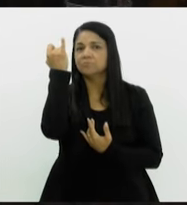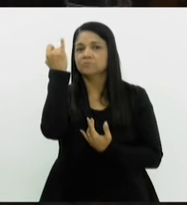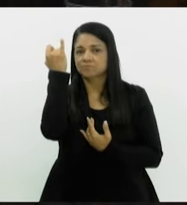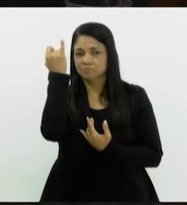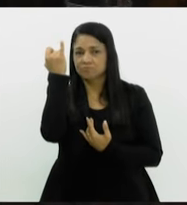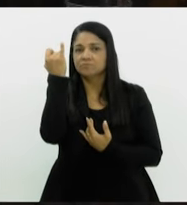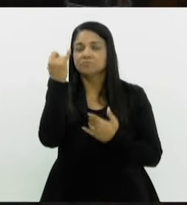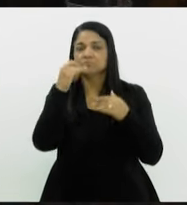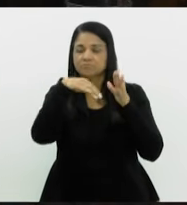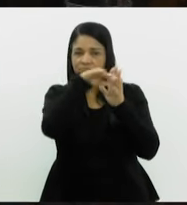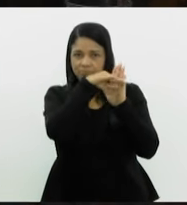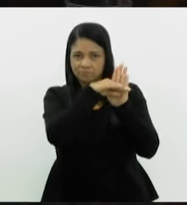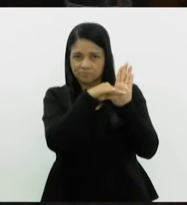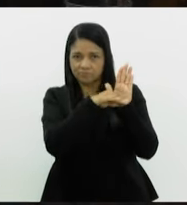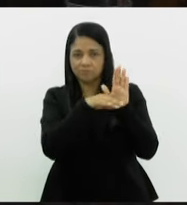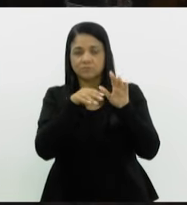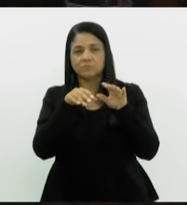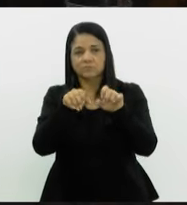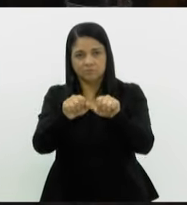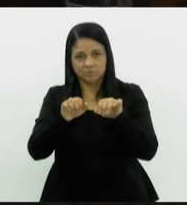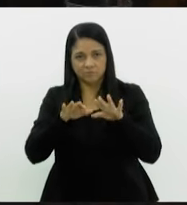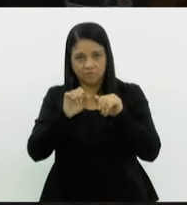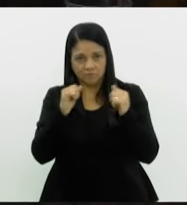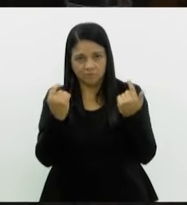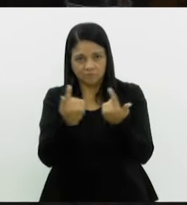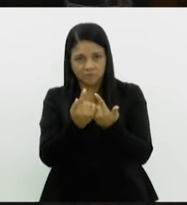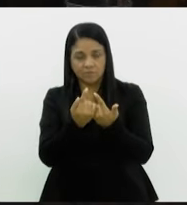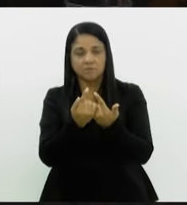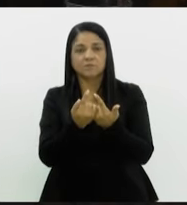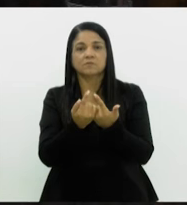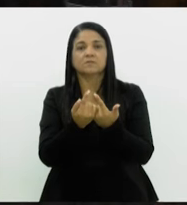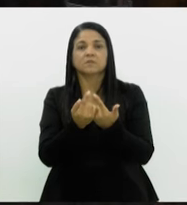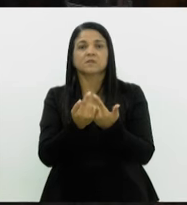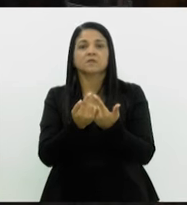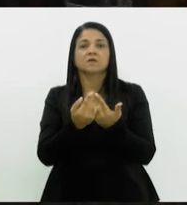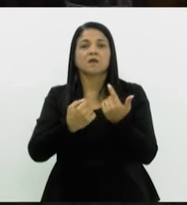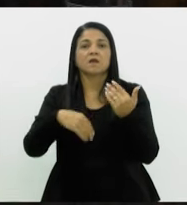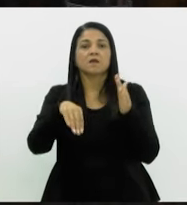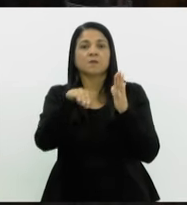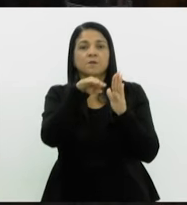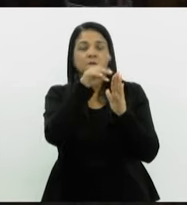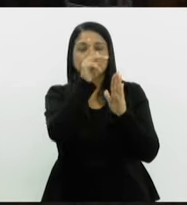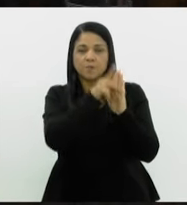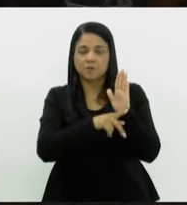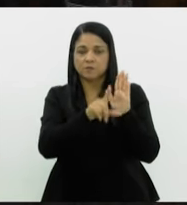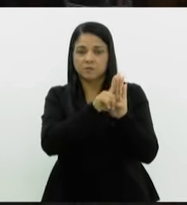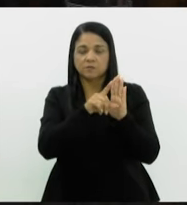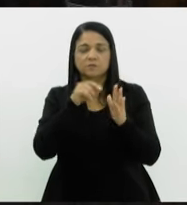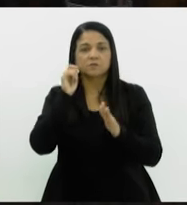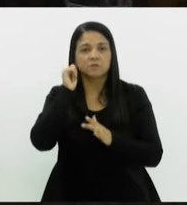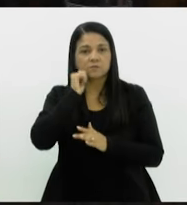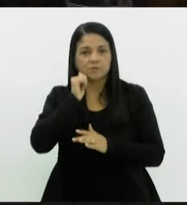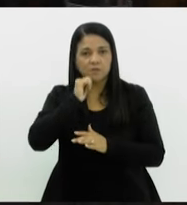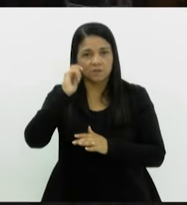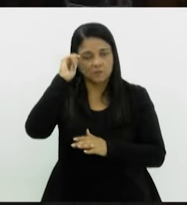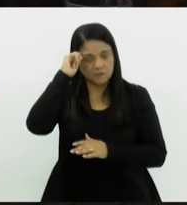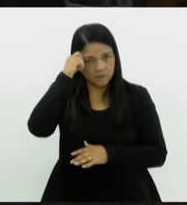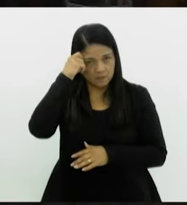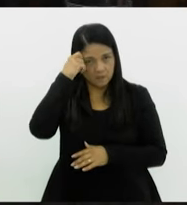importante para a pauta nessa casa, que são as pautas das mulheres negras. Fórum esse, que tem